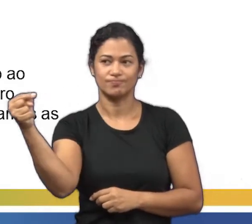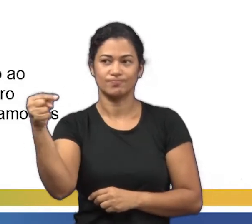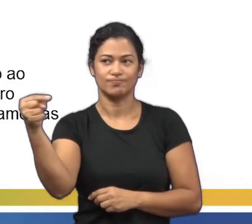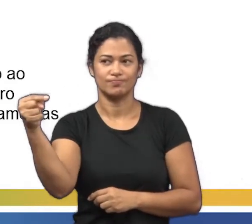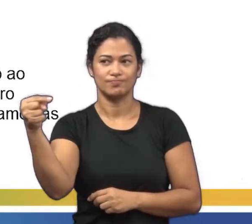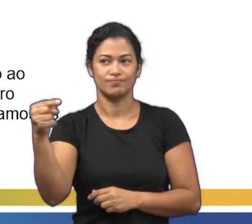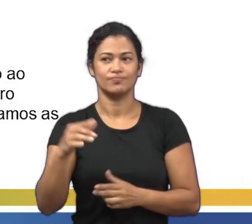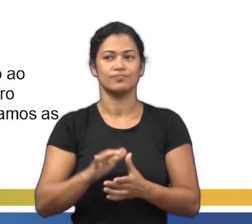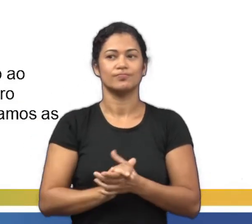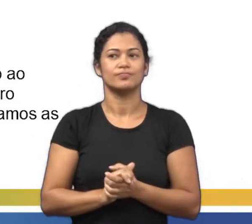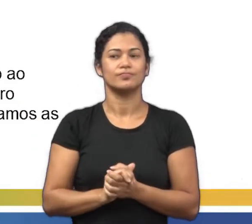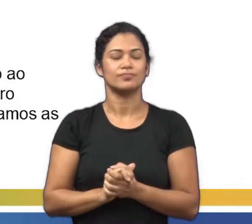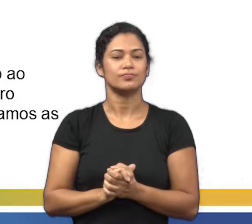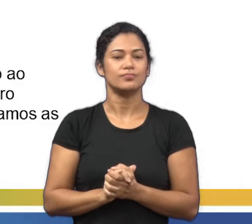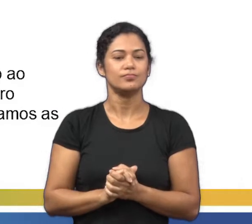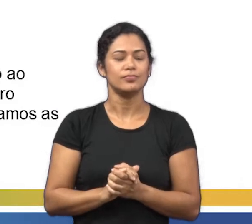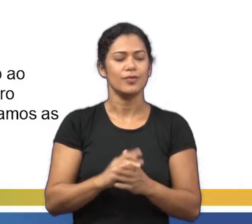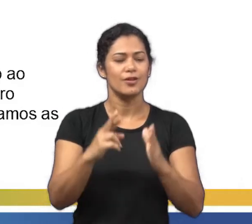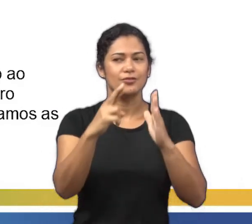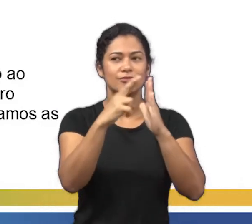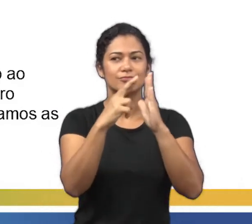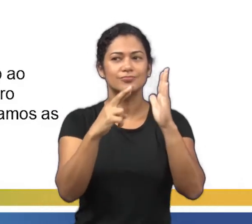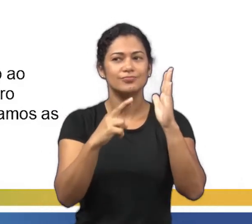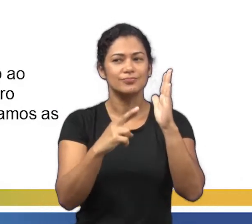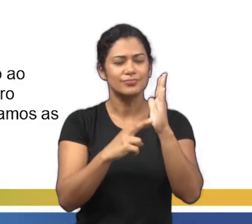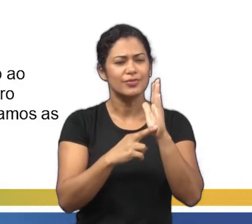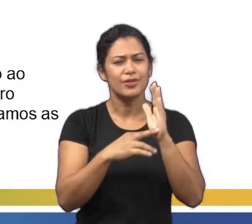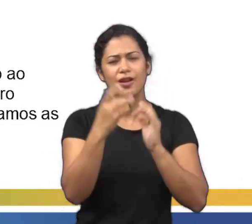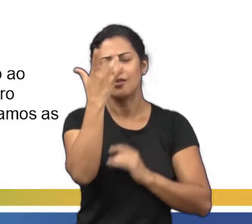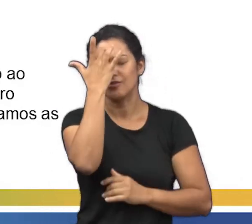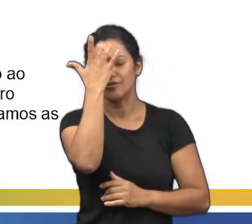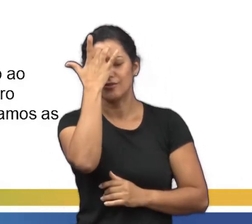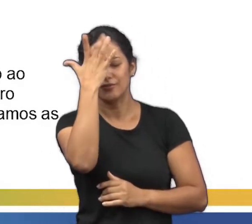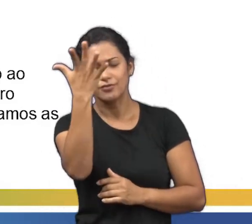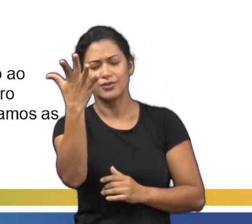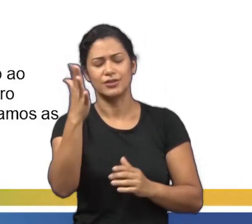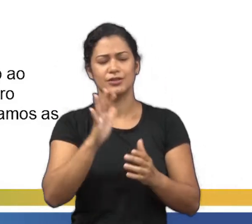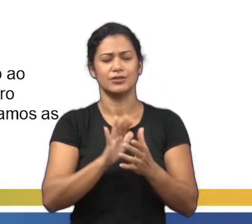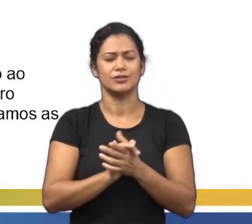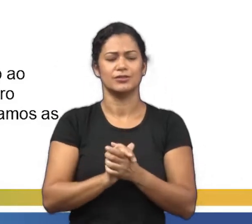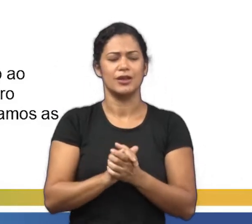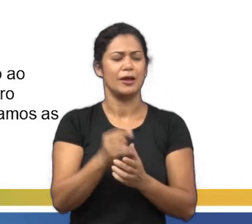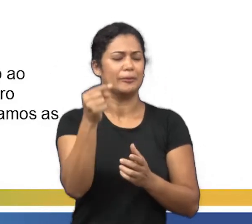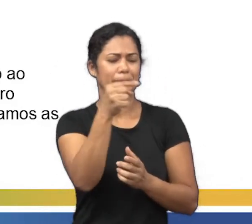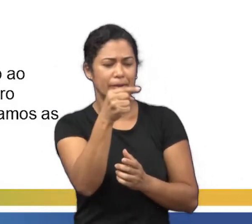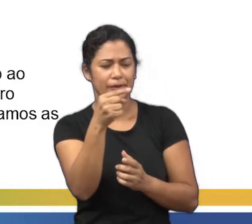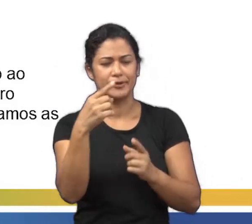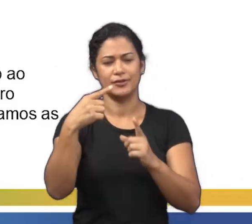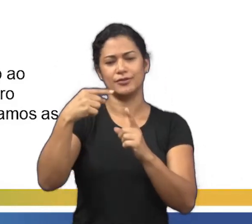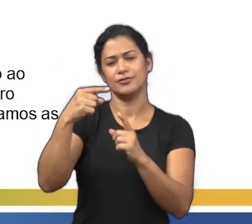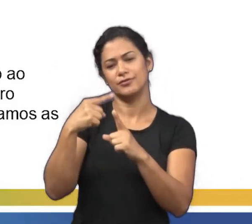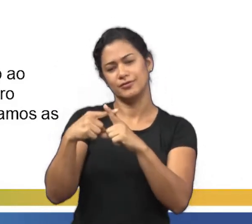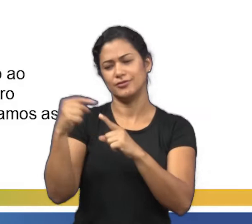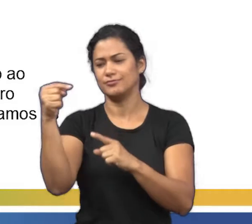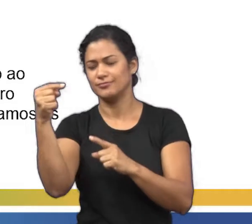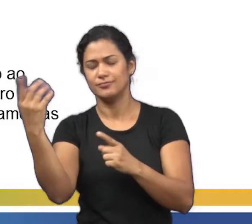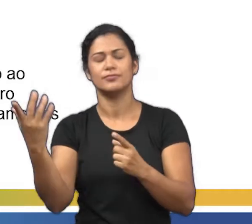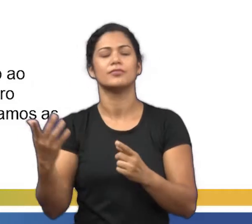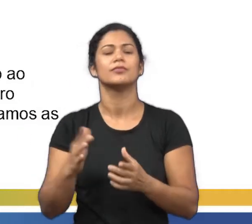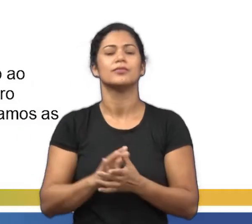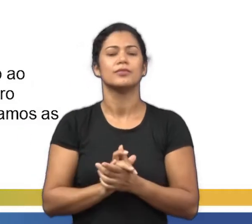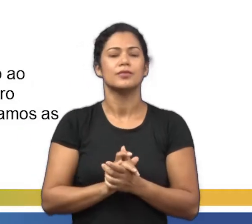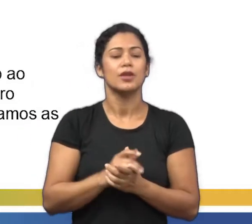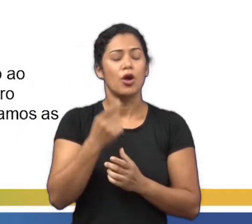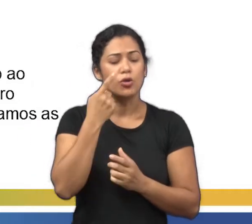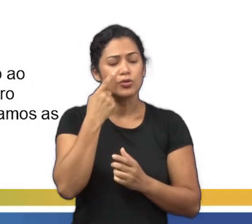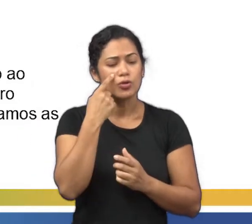8, tá? Então, essa regrinha é muito fácil para a gente não ficar que nem eu fiquei com vocês. Menos com menos, mais com menos, menos. Não preciso